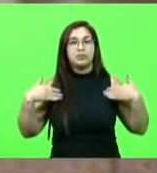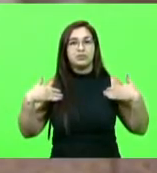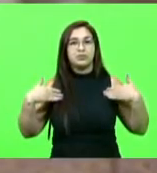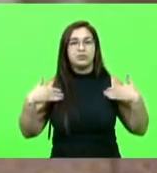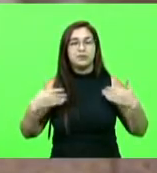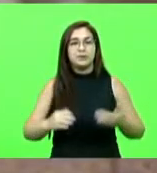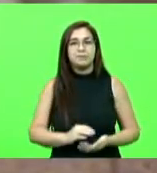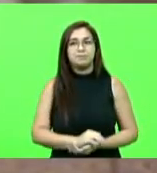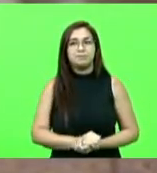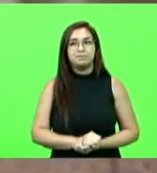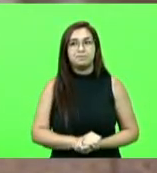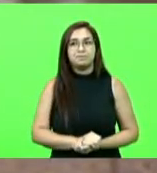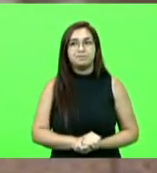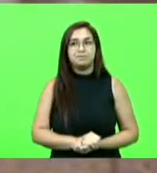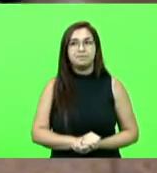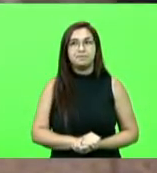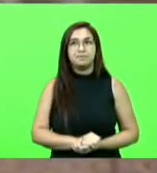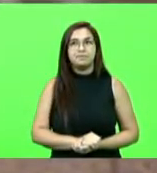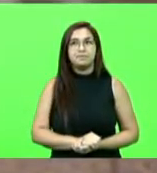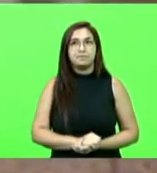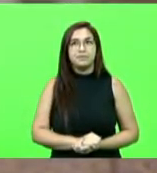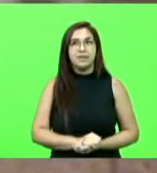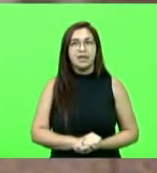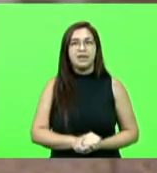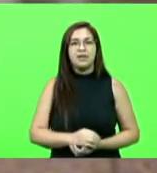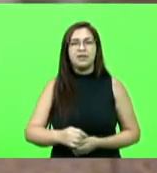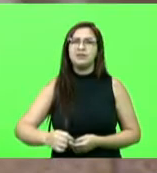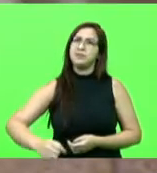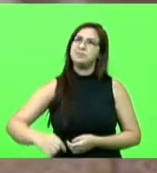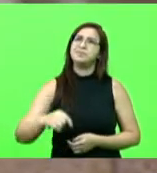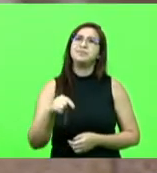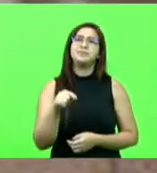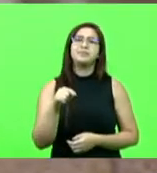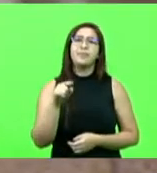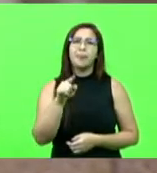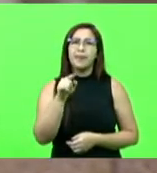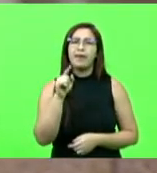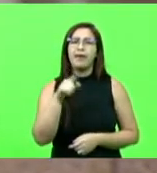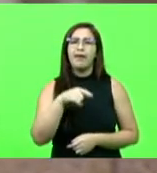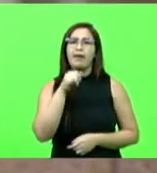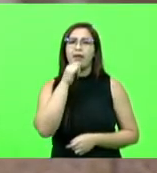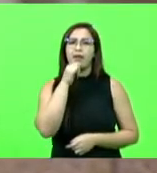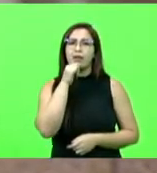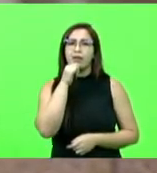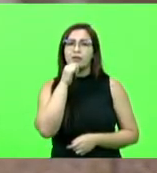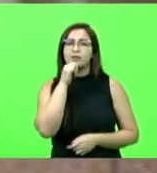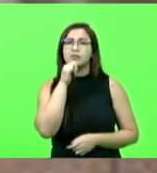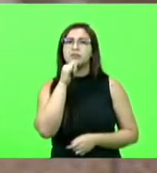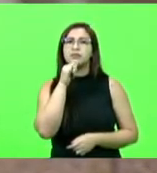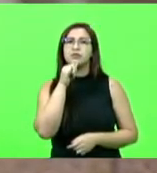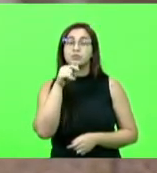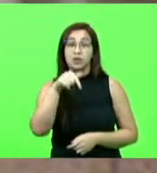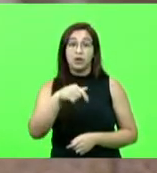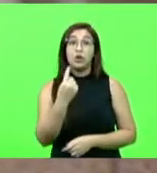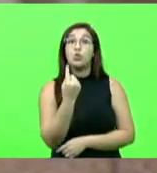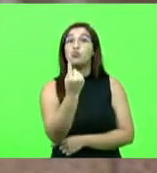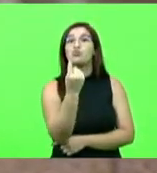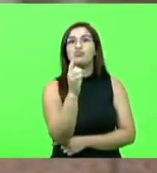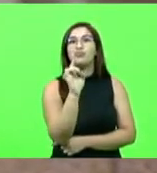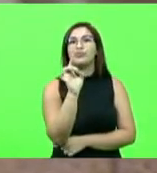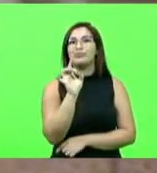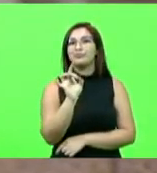Brasil, né? E esse é mais um grande exemplo. Nós somos o único estado